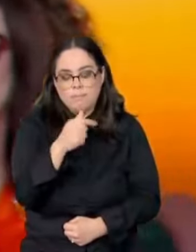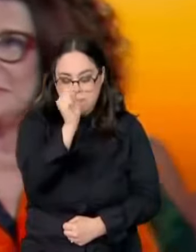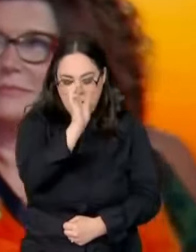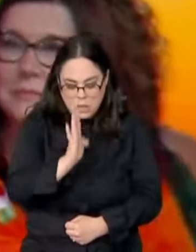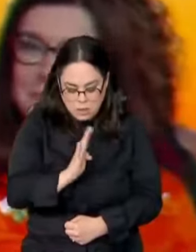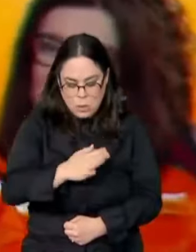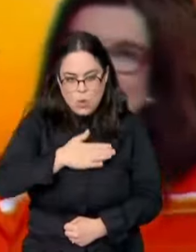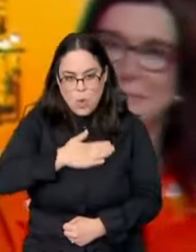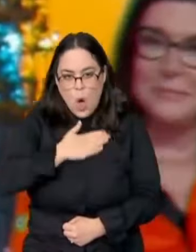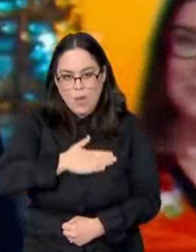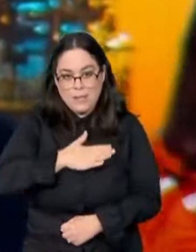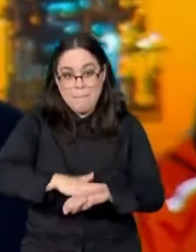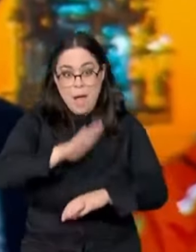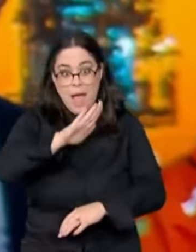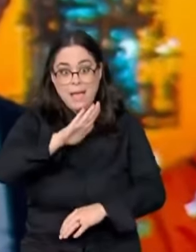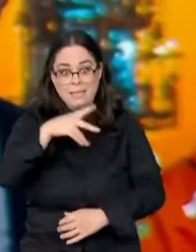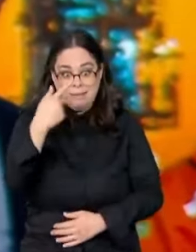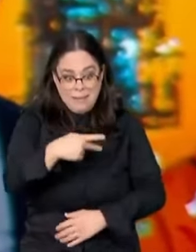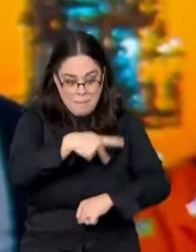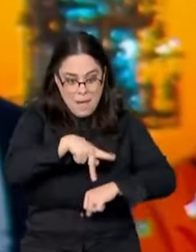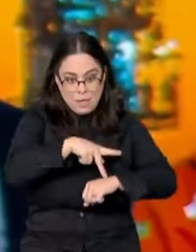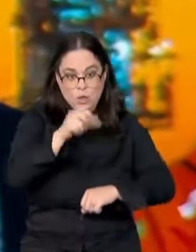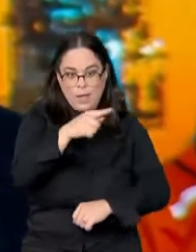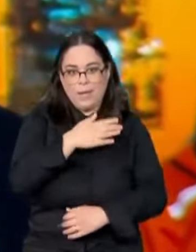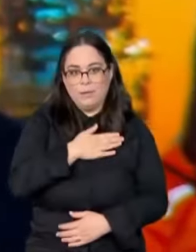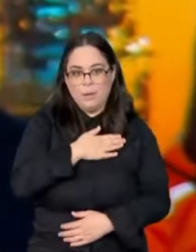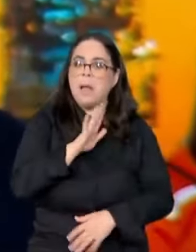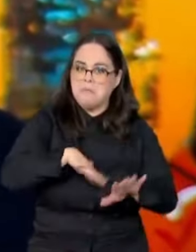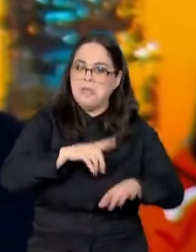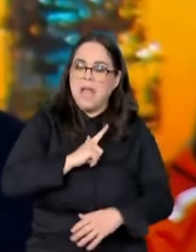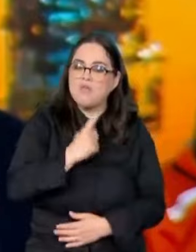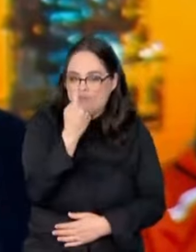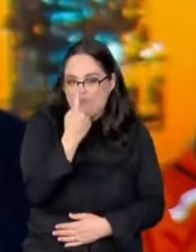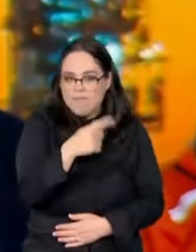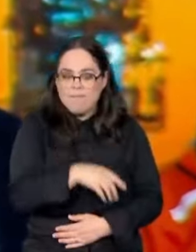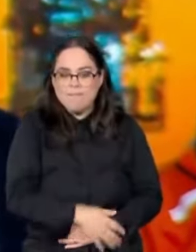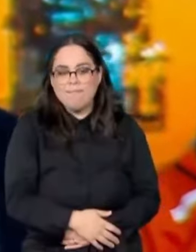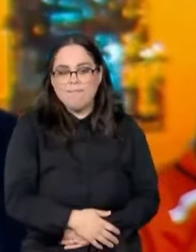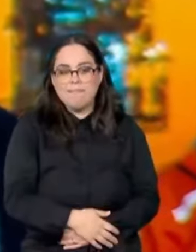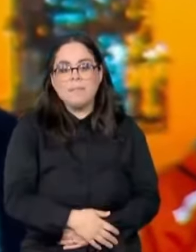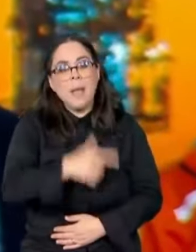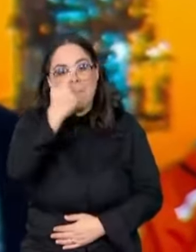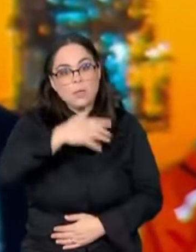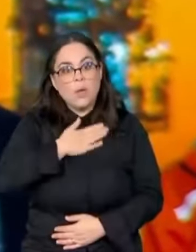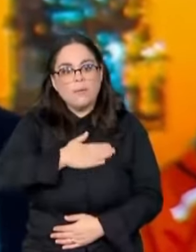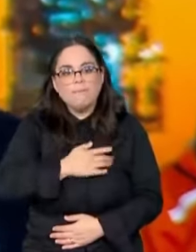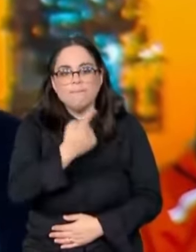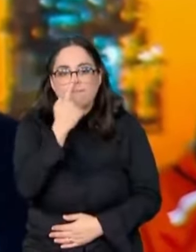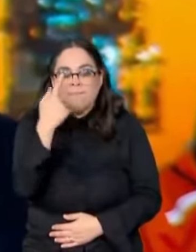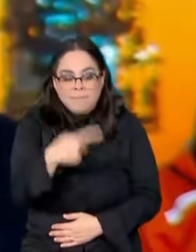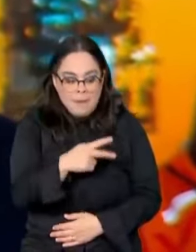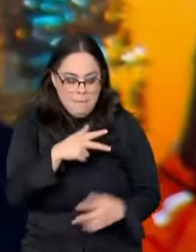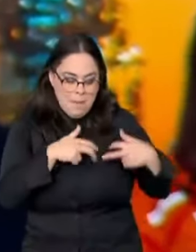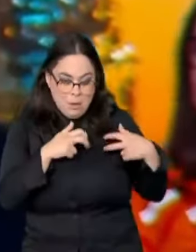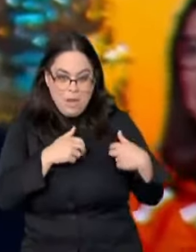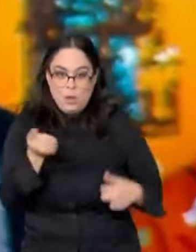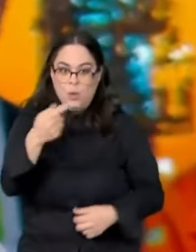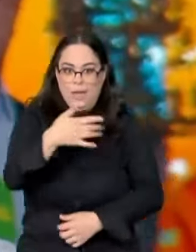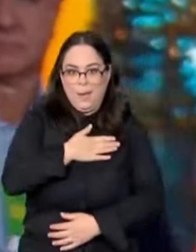que gosta mais desse país, sabe, do que eu. Pode ter algum brasileiro que possa gostar mais da Petrobras do